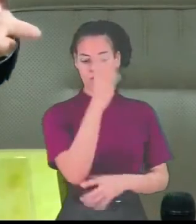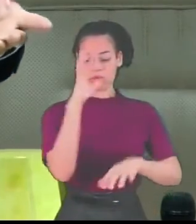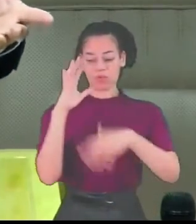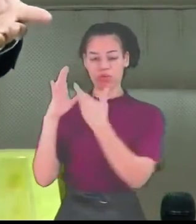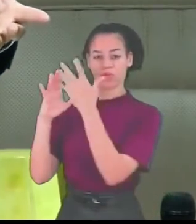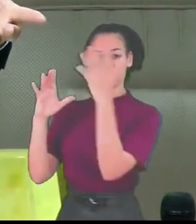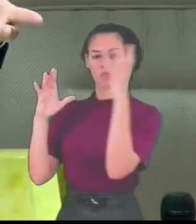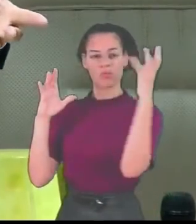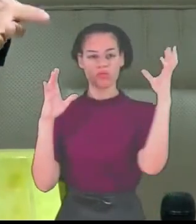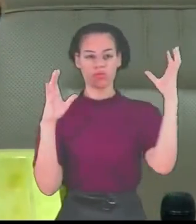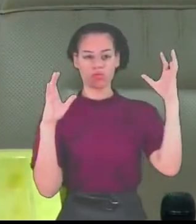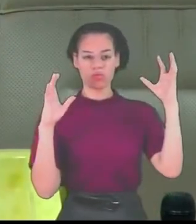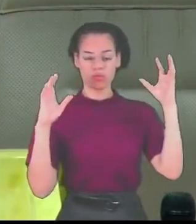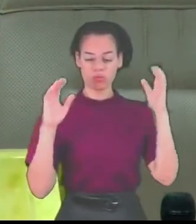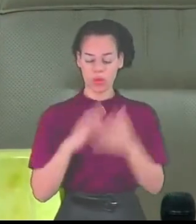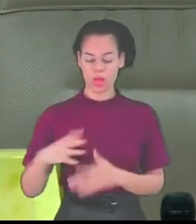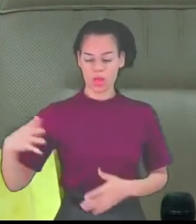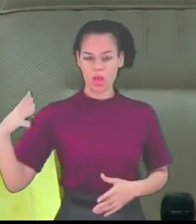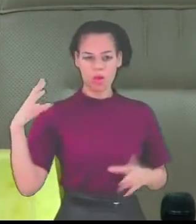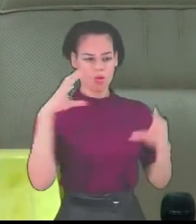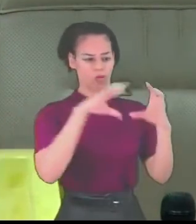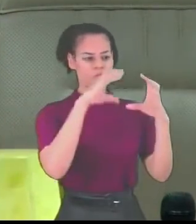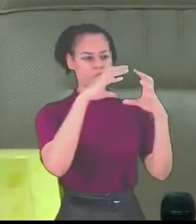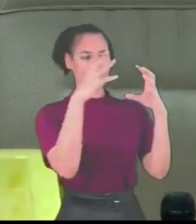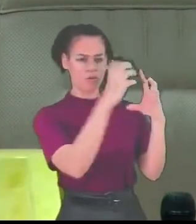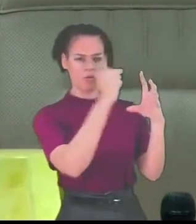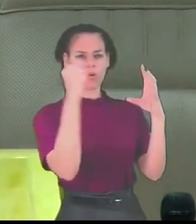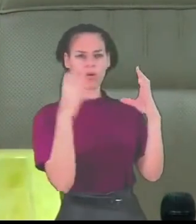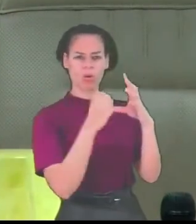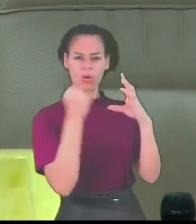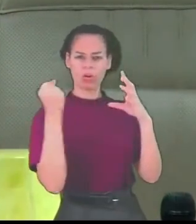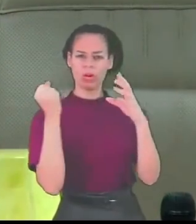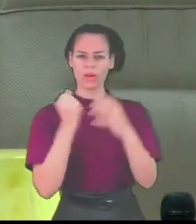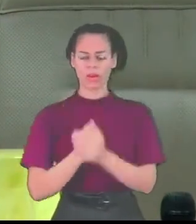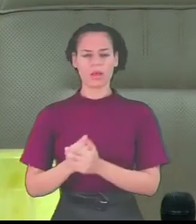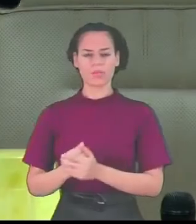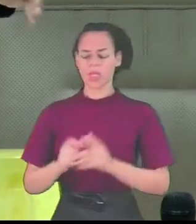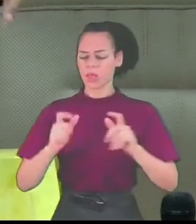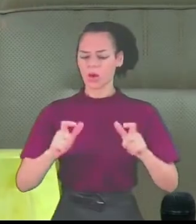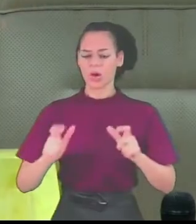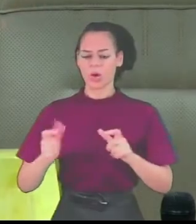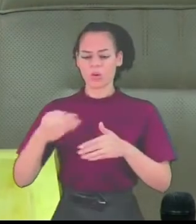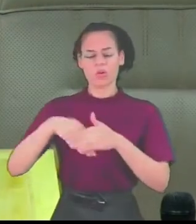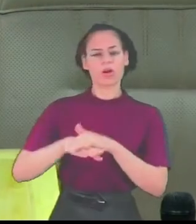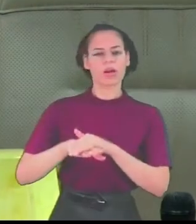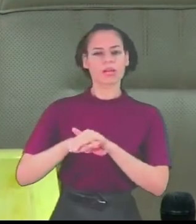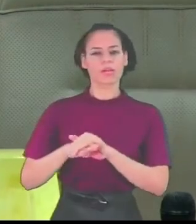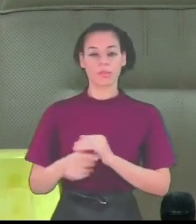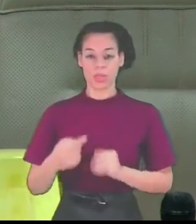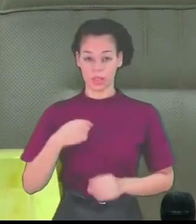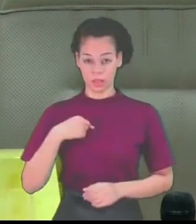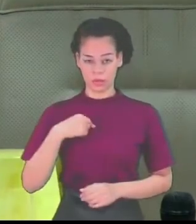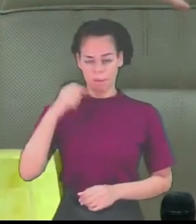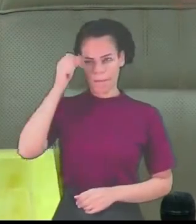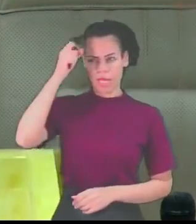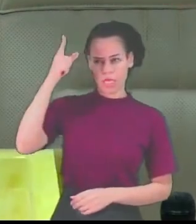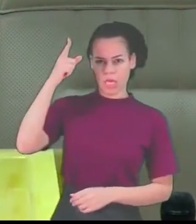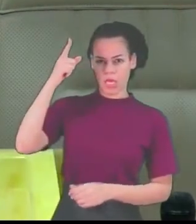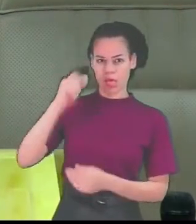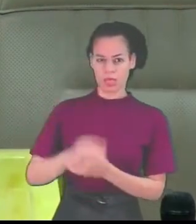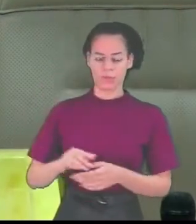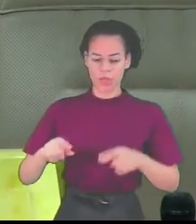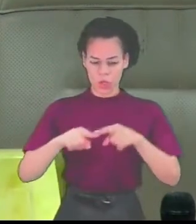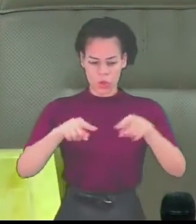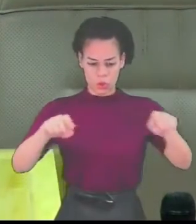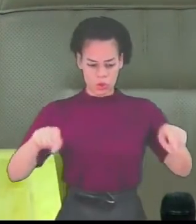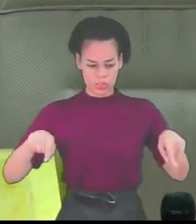colocar aonde a disso eu tenho uma ideia Vou destruir meus celeiros farei outros maiores e